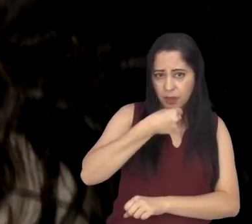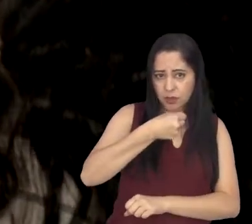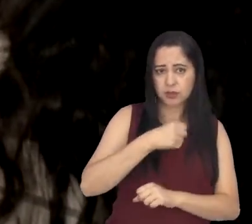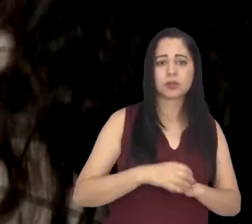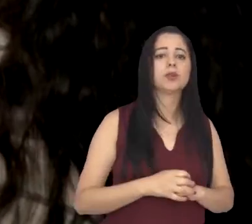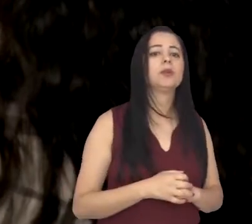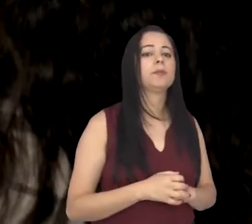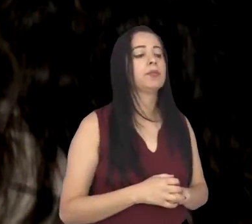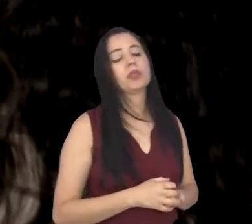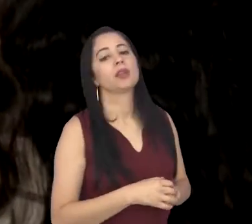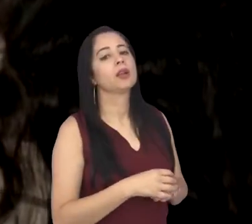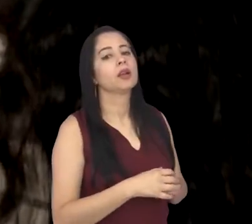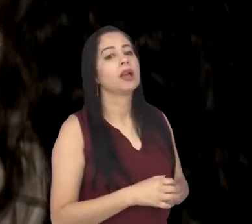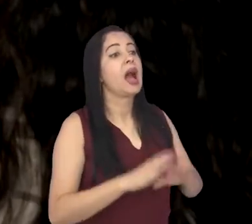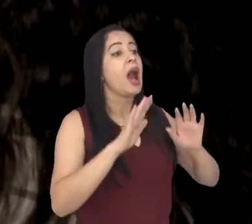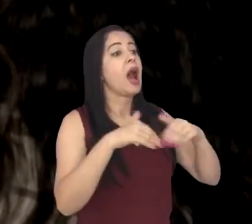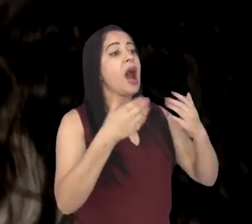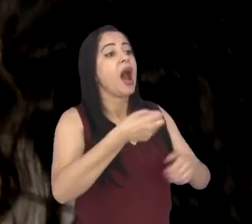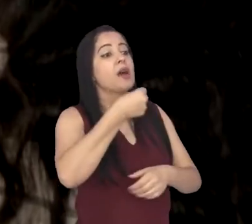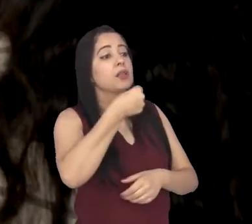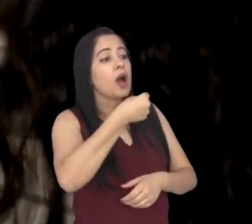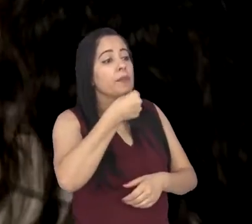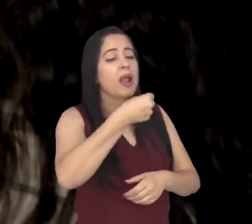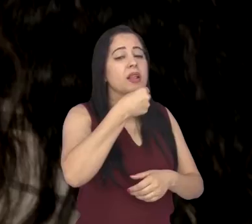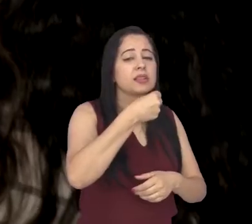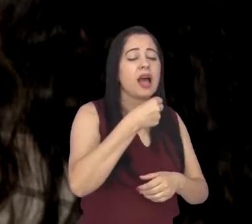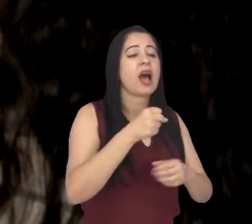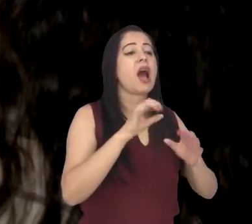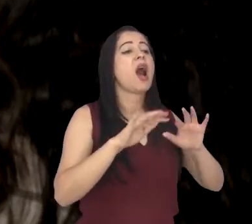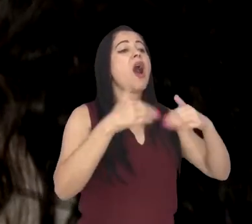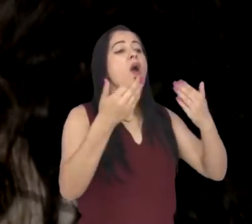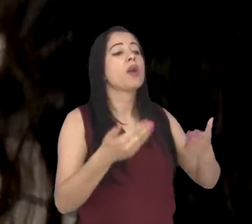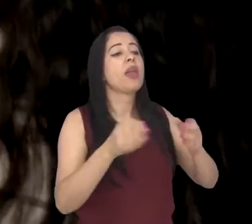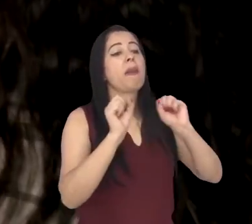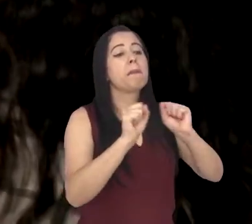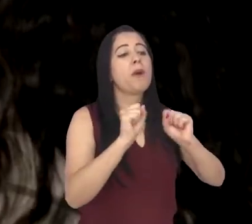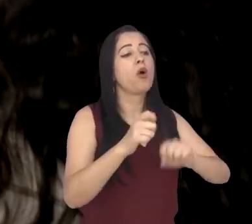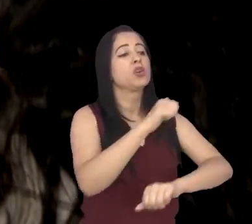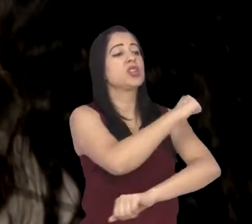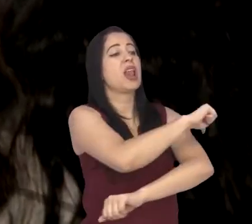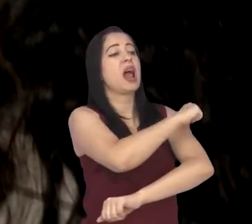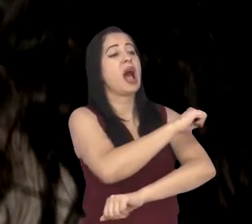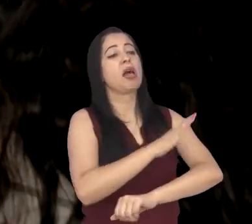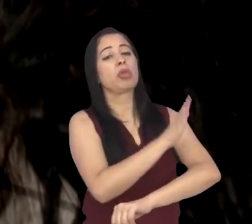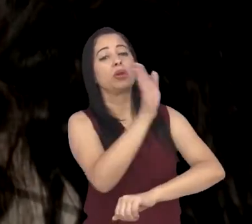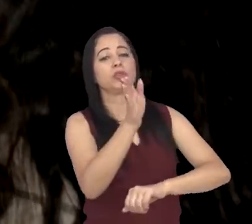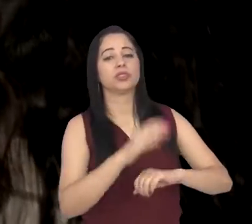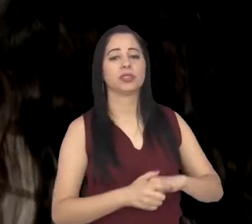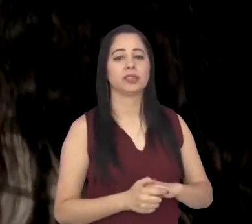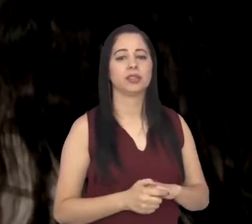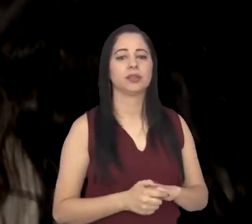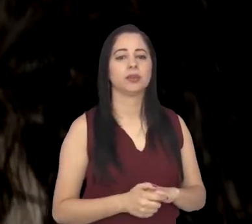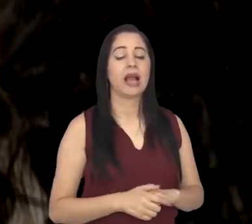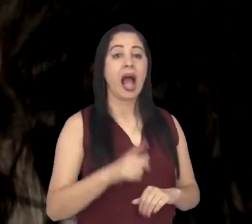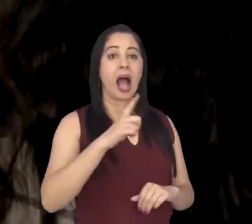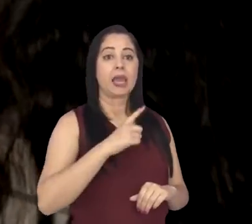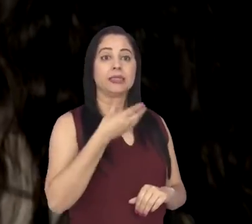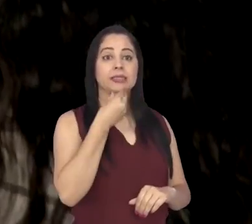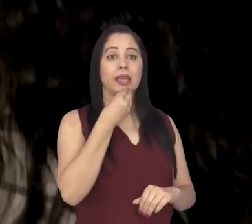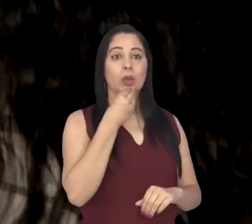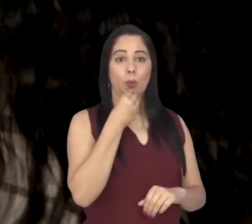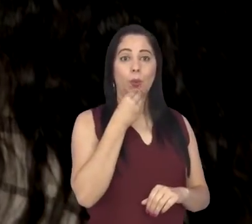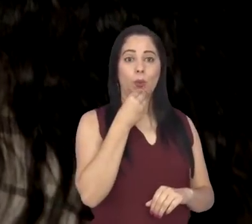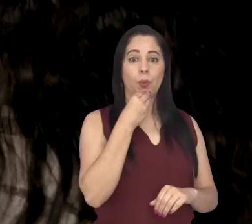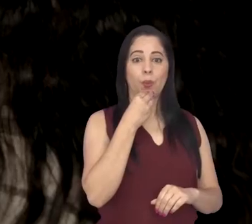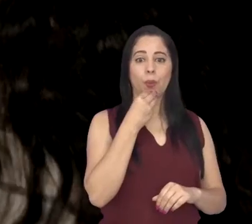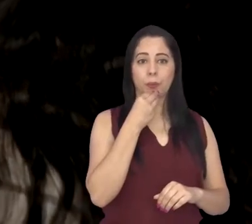favor, alguém vai para Rio de Janeiro agora? Ele vuelo, e pá. E aí me aparece um maestro. E eu com a caixa